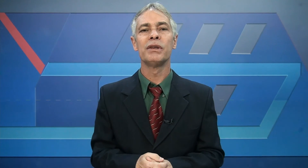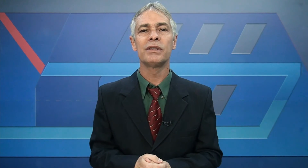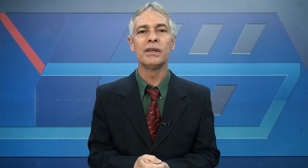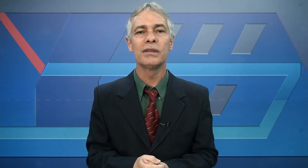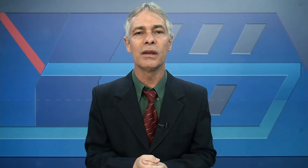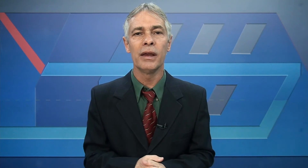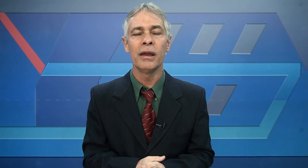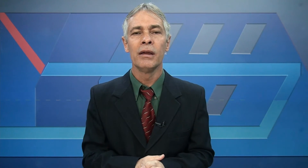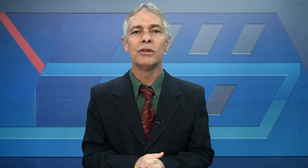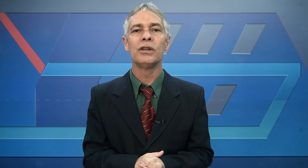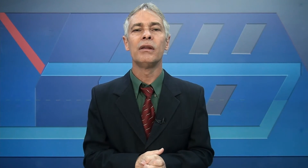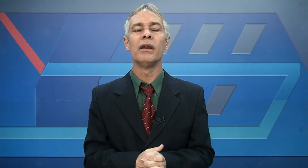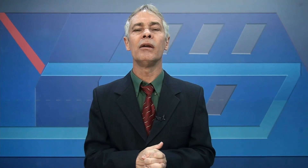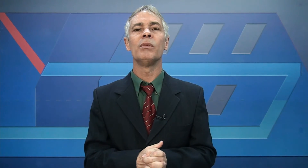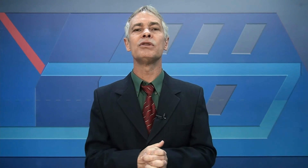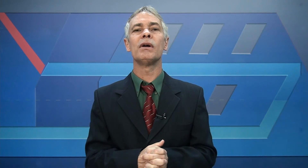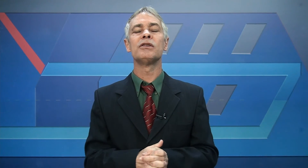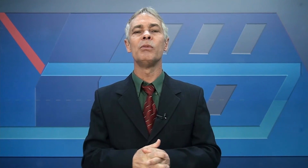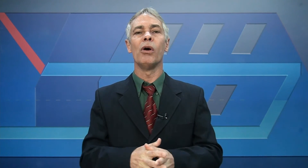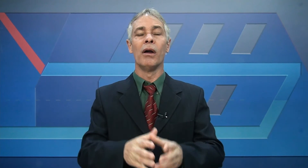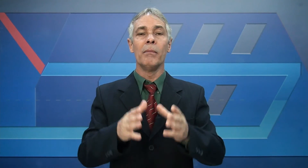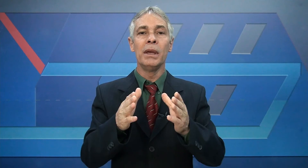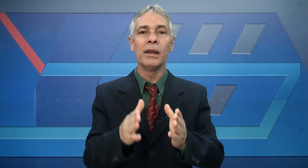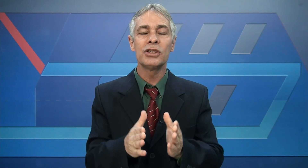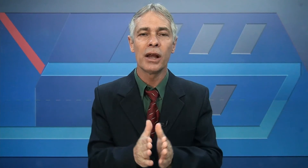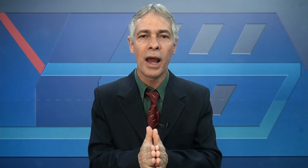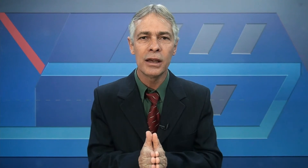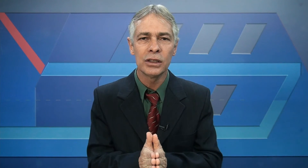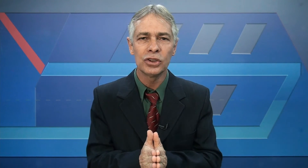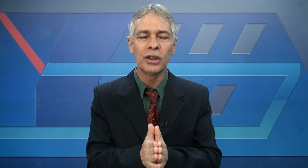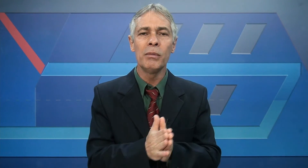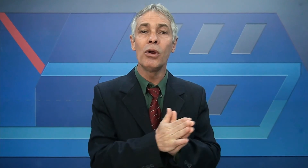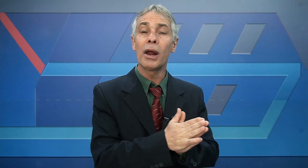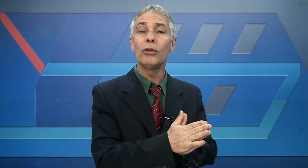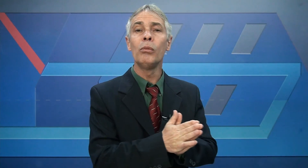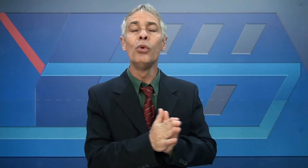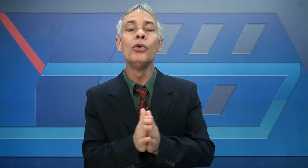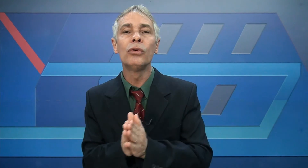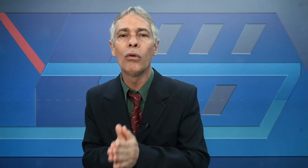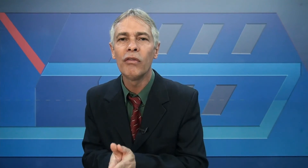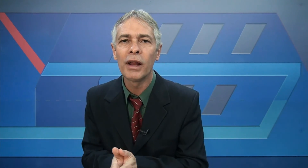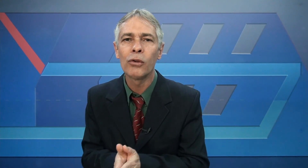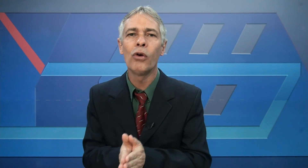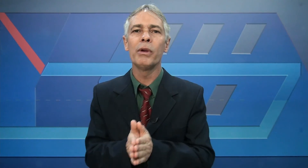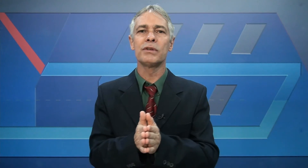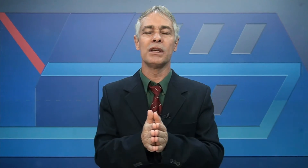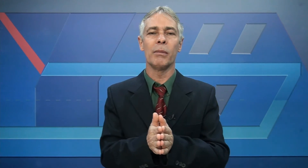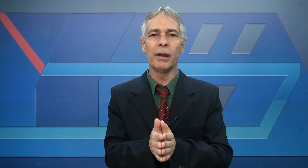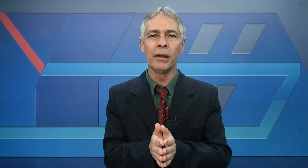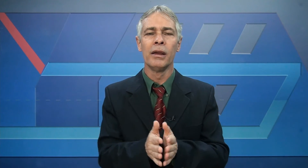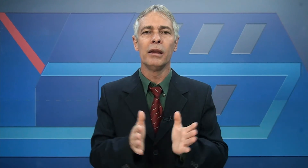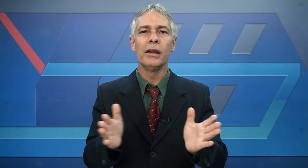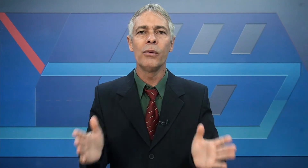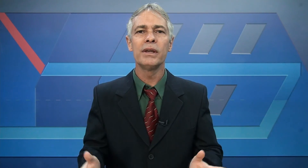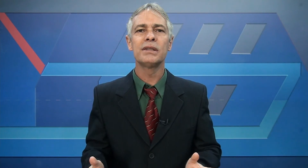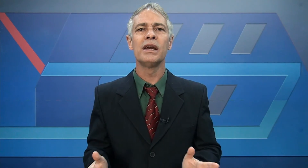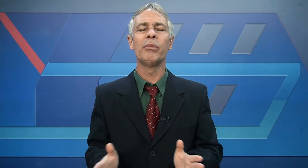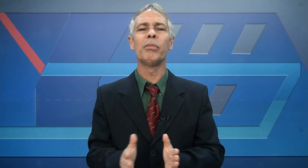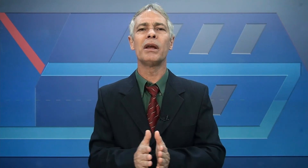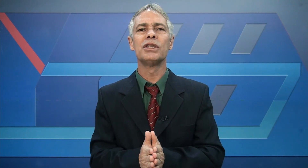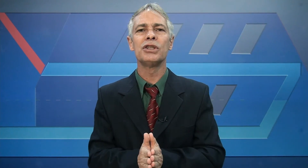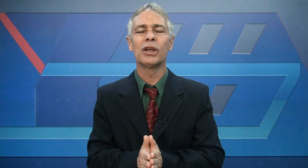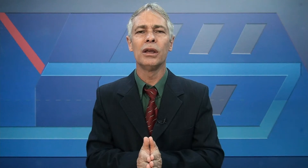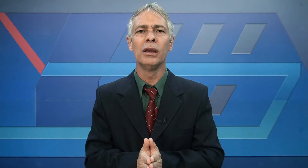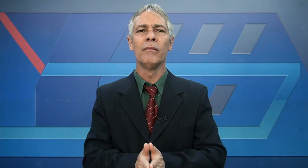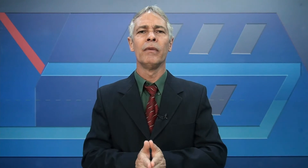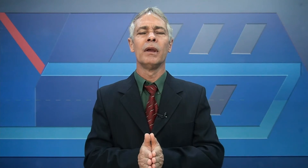gente precisa, né, de ter uma situação melhor. Minas Gerais, gente, tem melhorado muito com o governador Romeu Zema, né? Ele é um exemplo